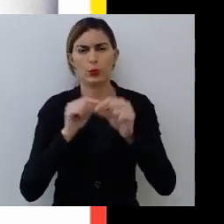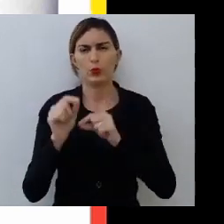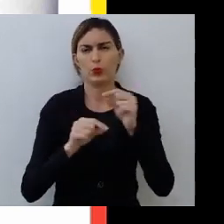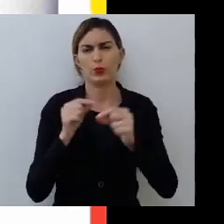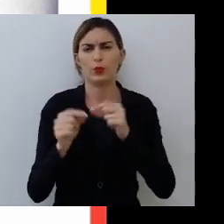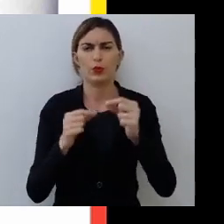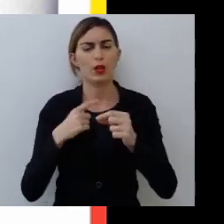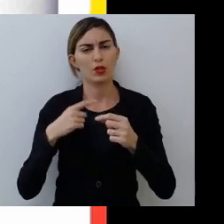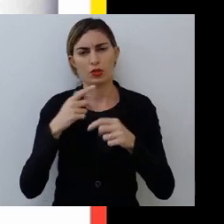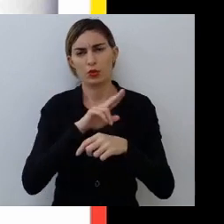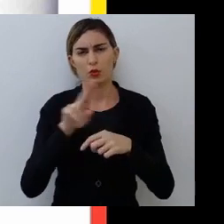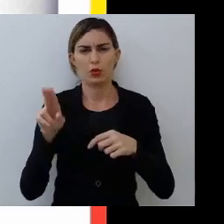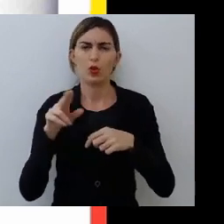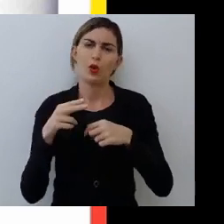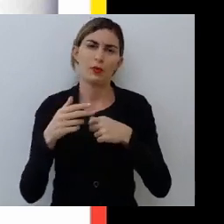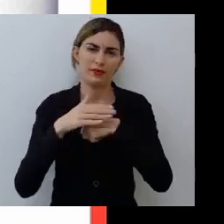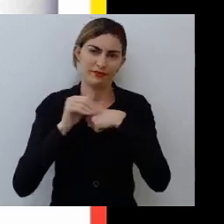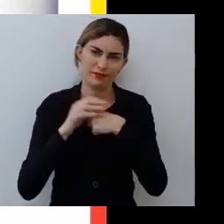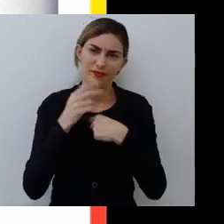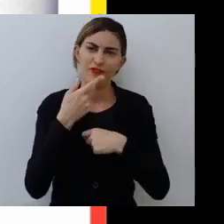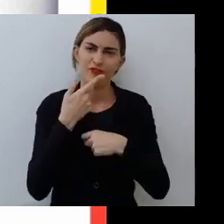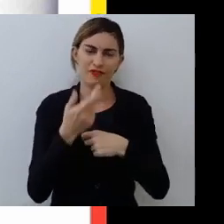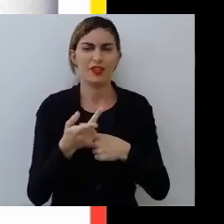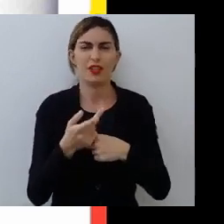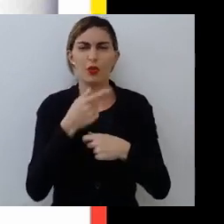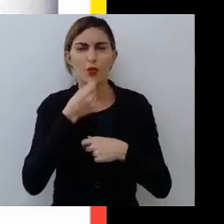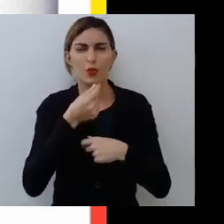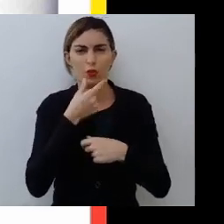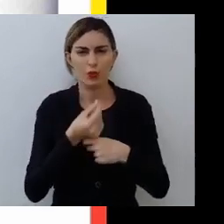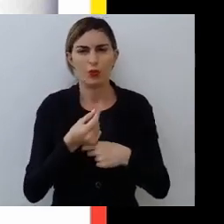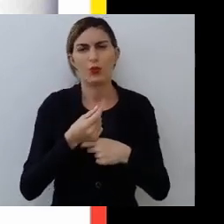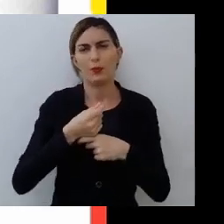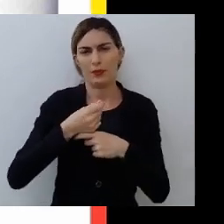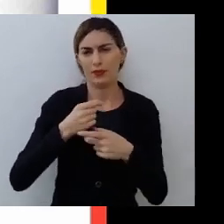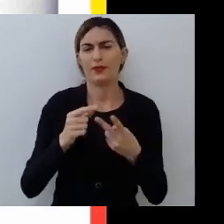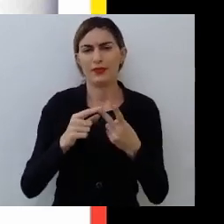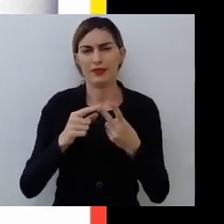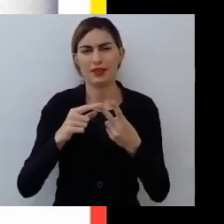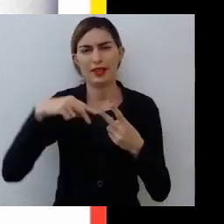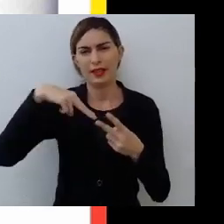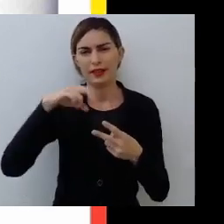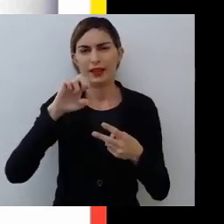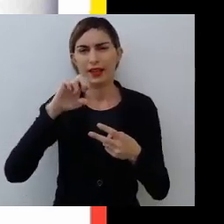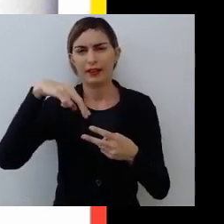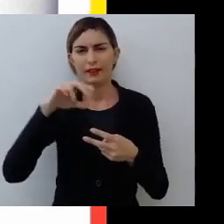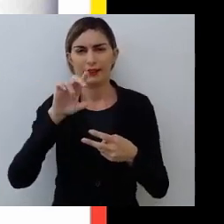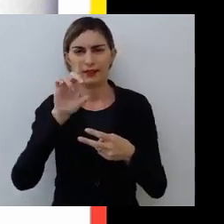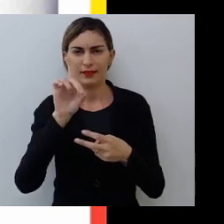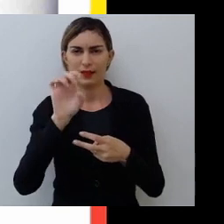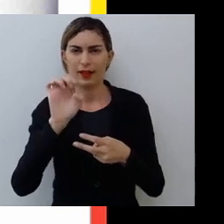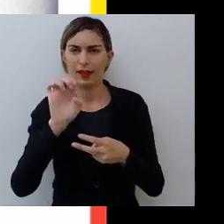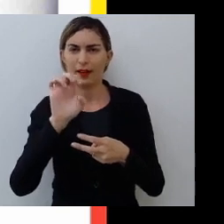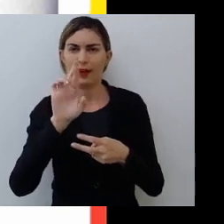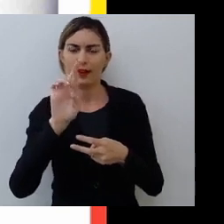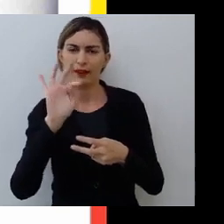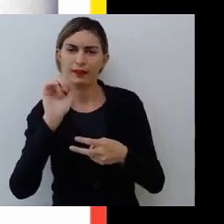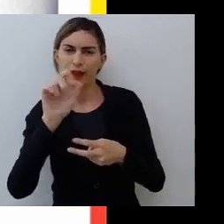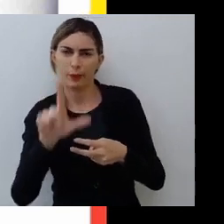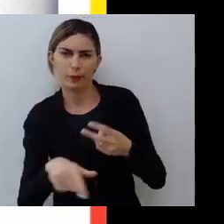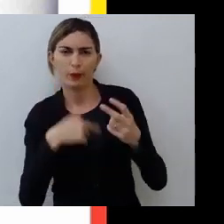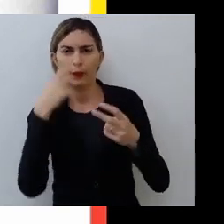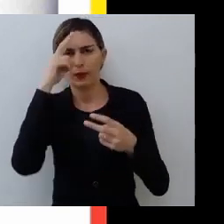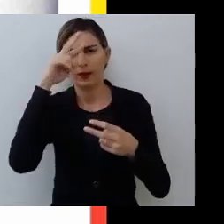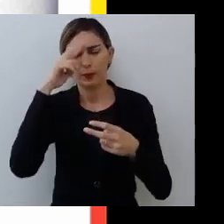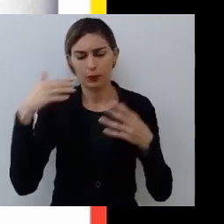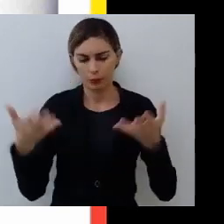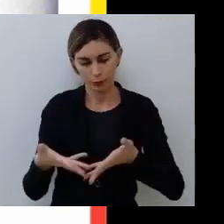neandertalensis, que a gente chama carinhosamente de Homo de Neandertal. Tranquilo? Depois do Homem de Neandertal,